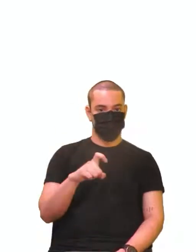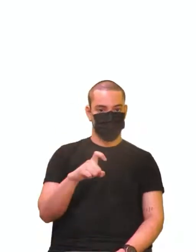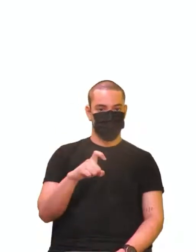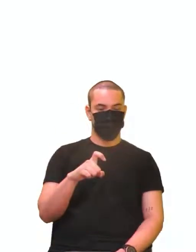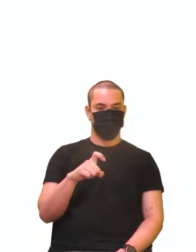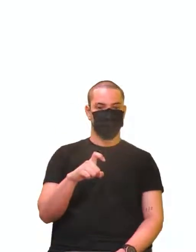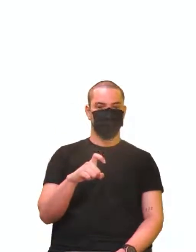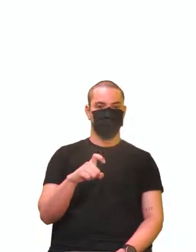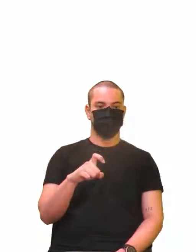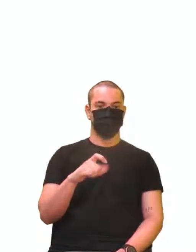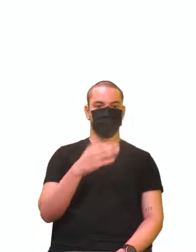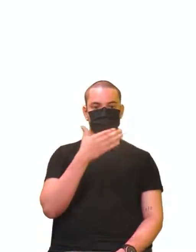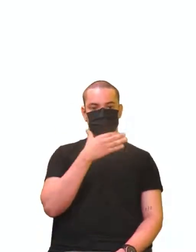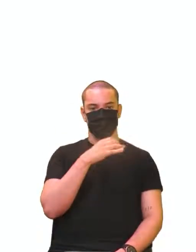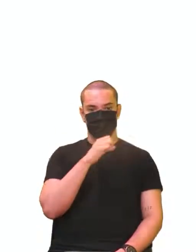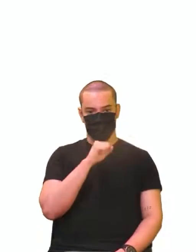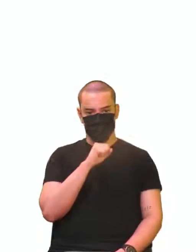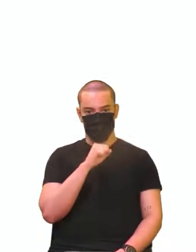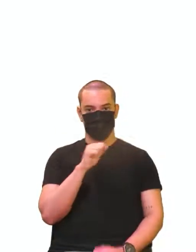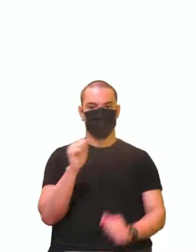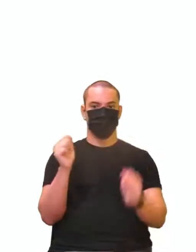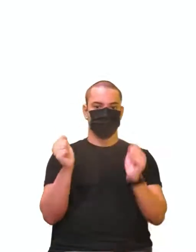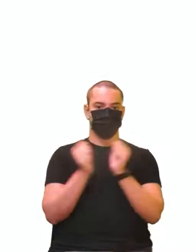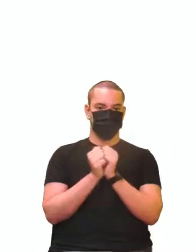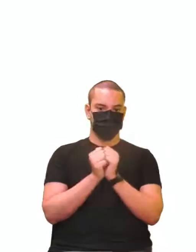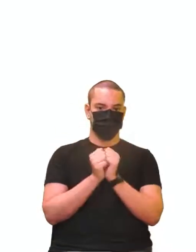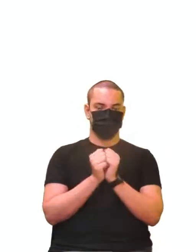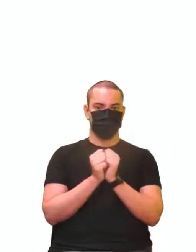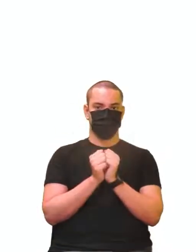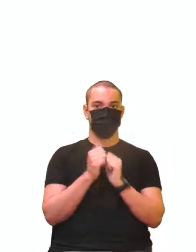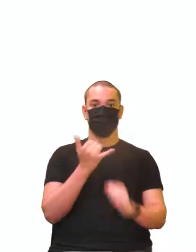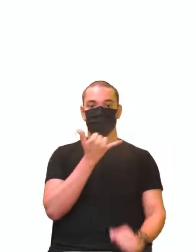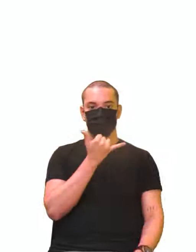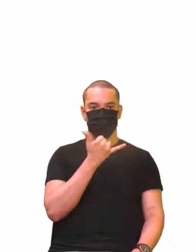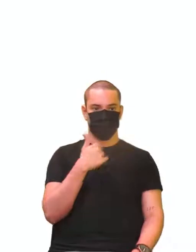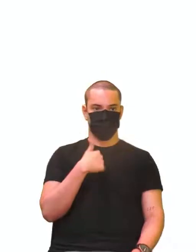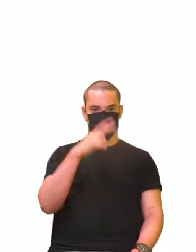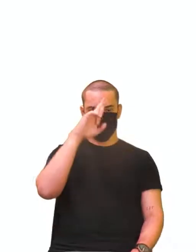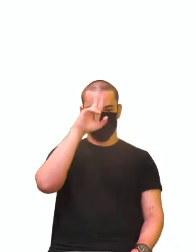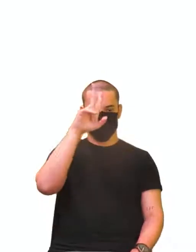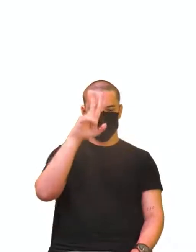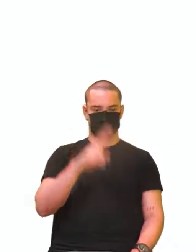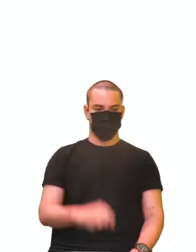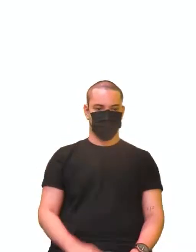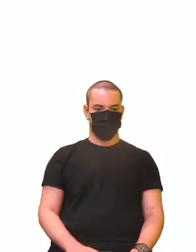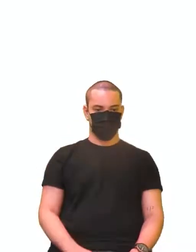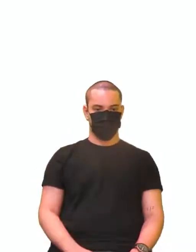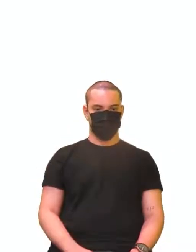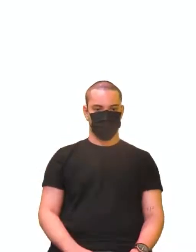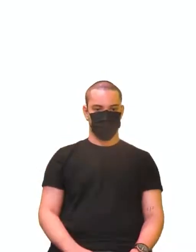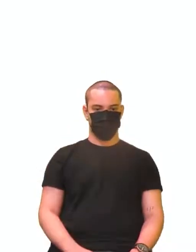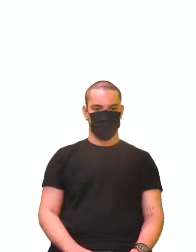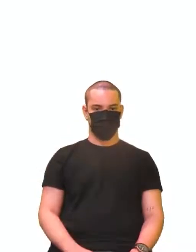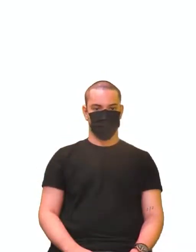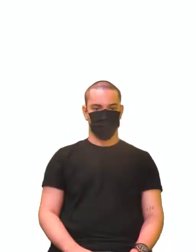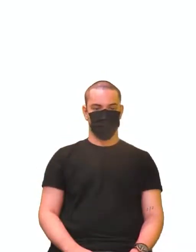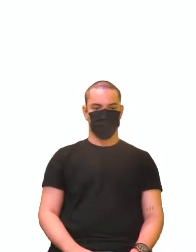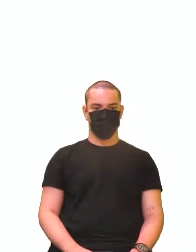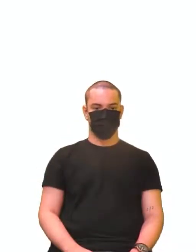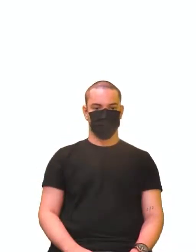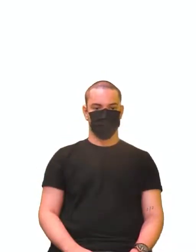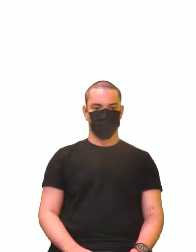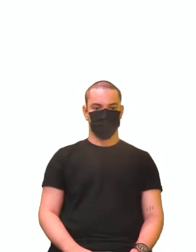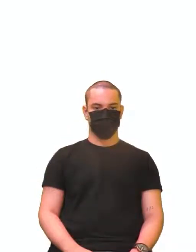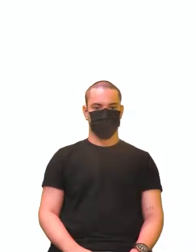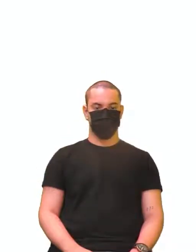do pai, no caso, né? Oh, tá, realmente, eu viajei aqui. Deixa eu apagar. Pode. Vamos lá. Vamos começar